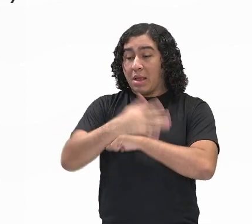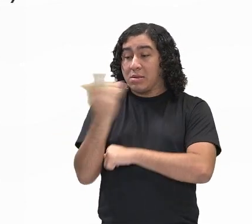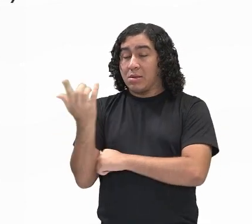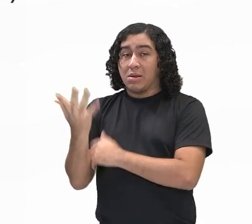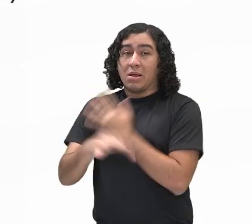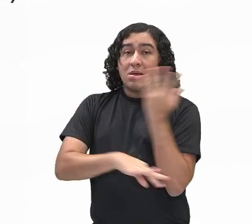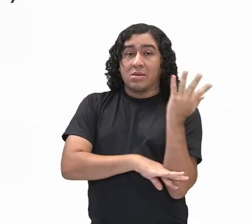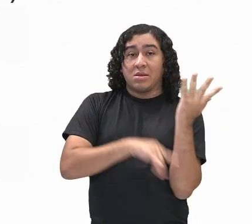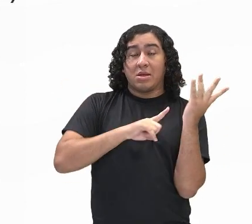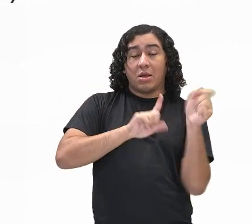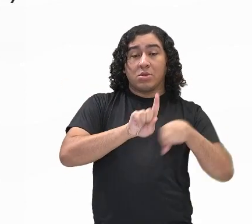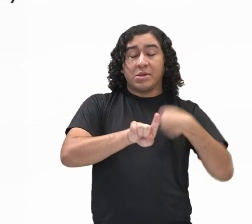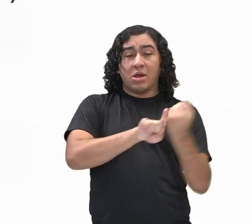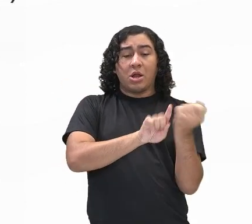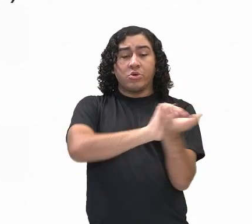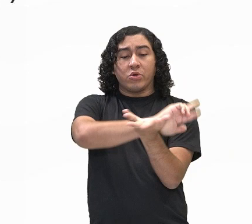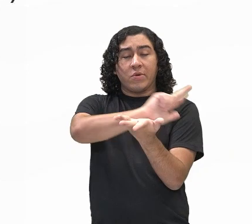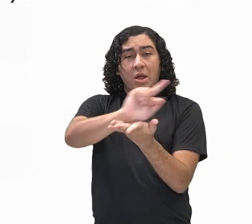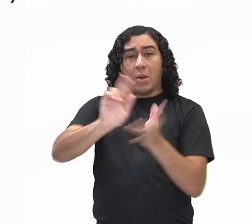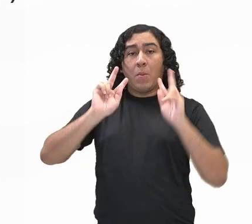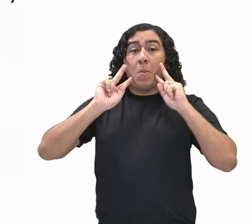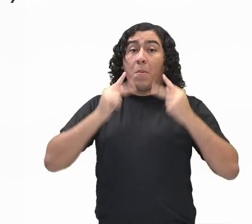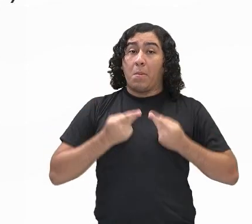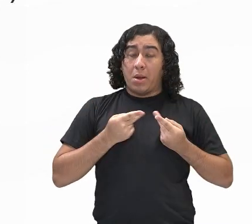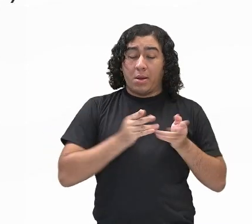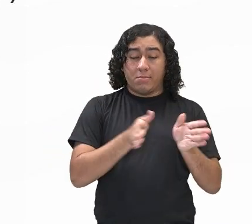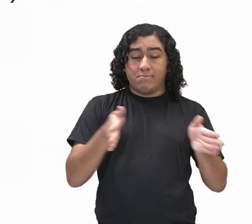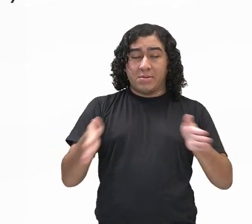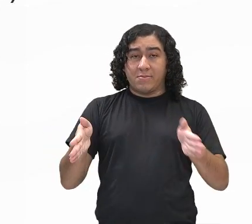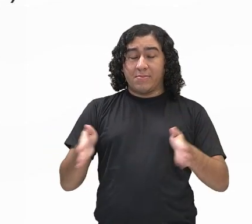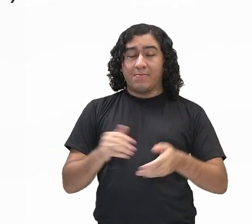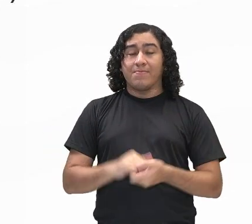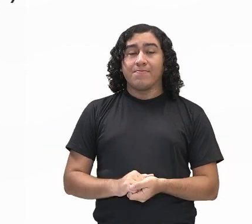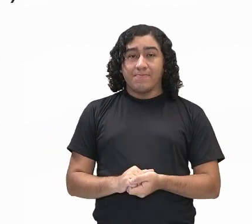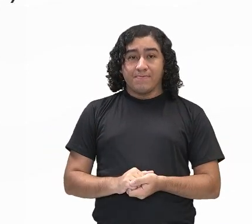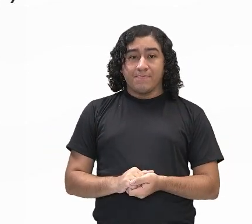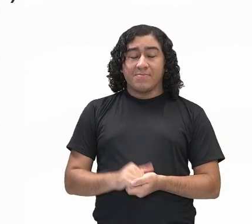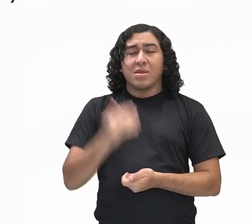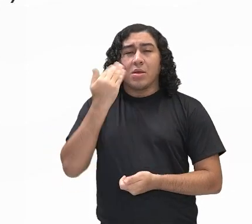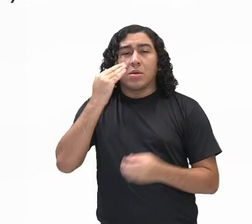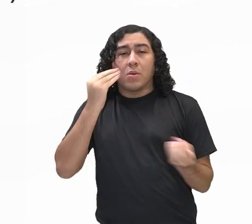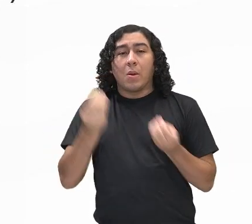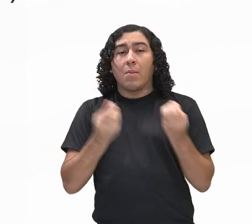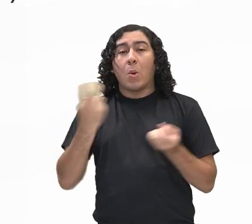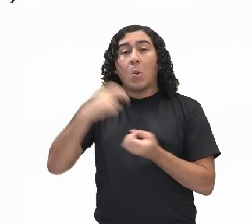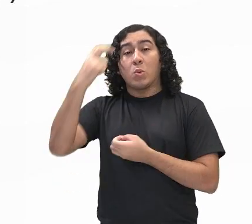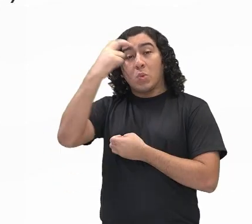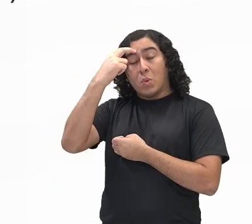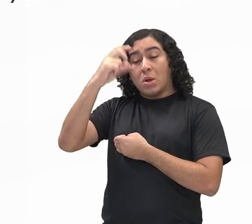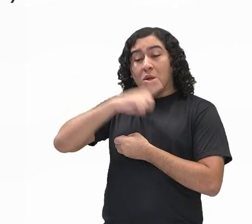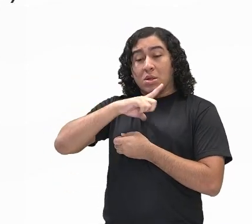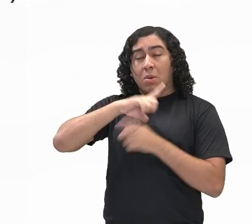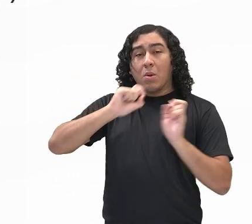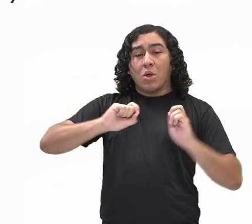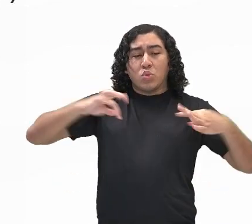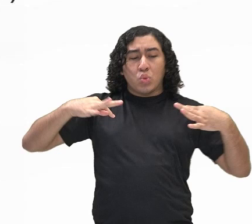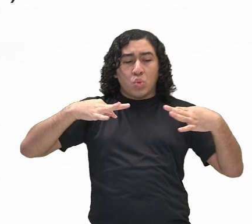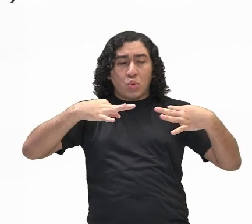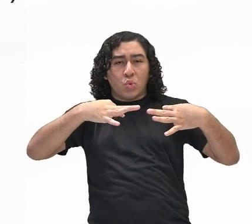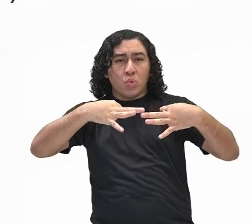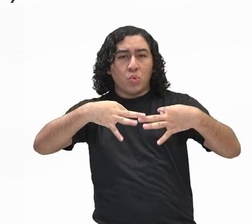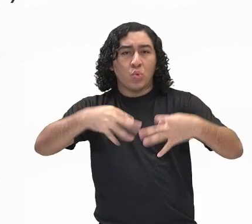diferentes sociedades humanas ao longo do tempo. Compreensão de cultura como o conjunto de tudo aquilo que o